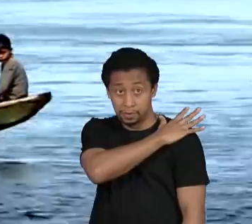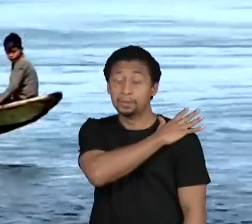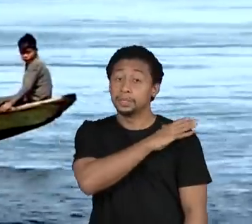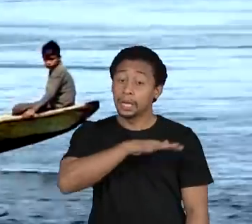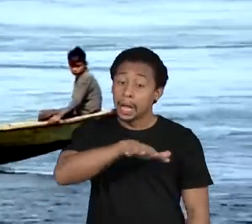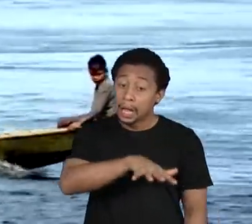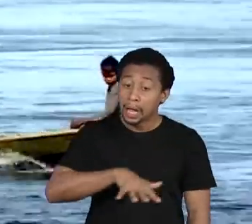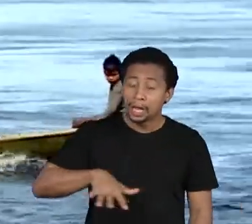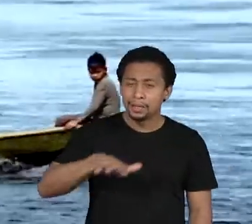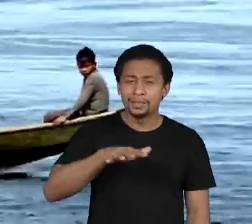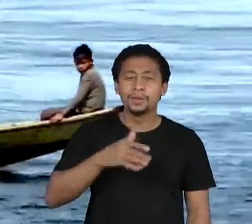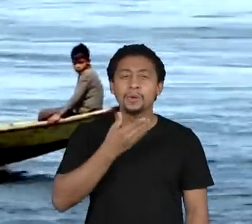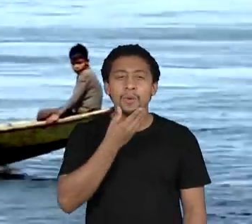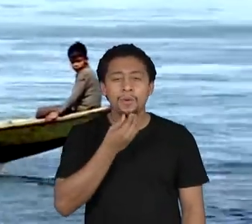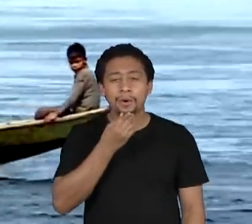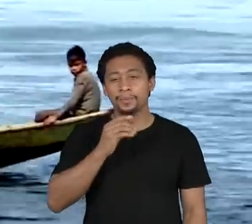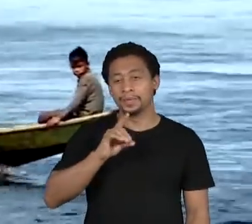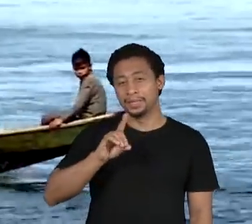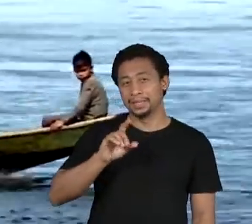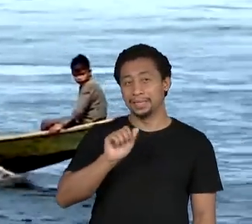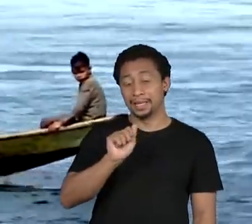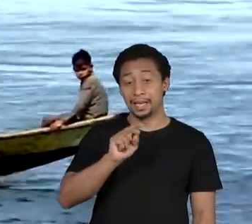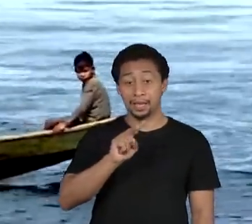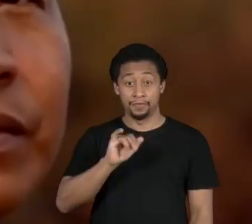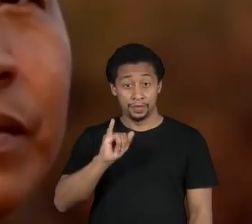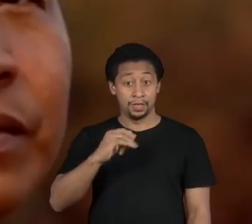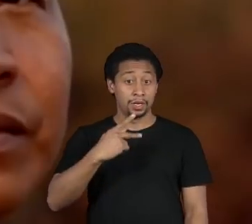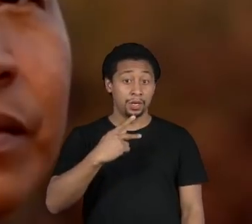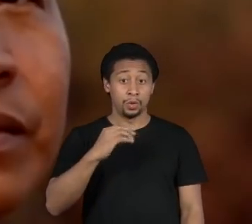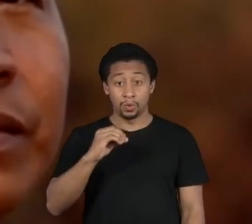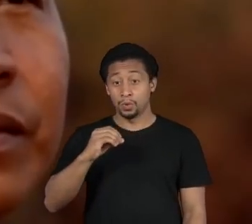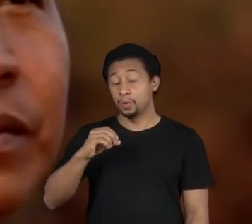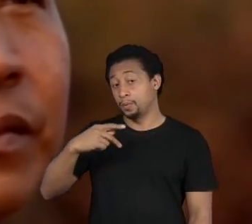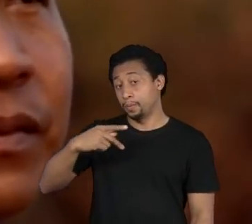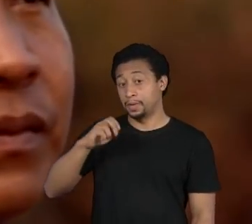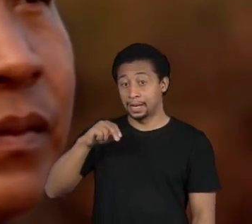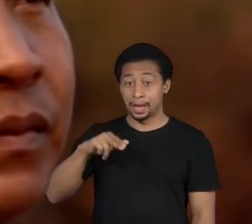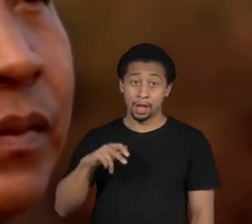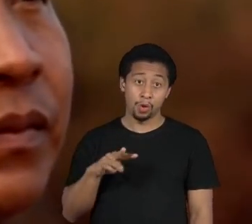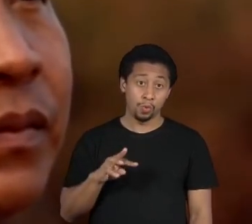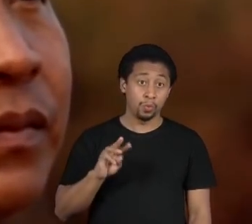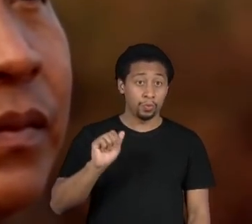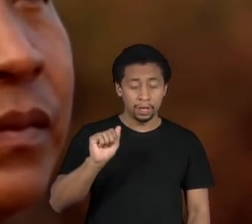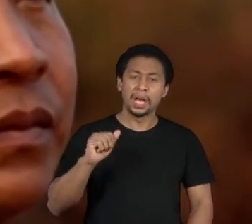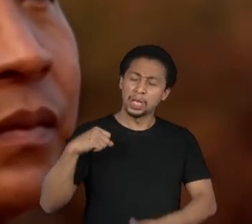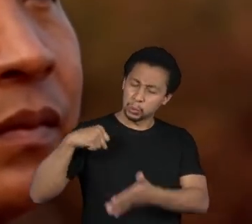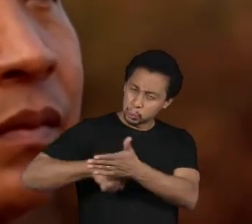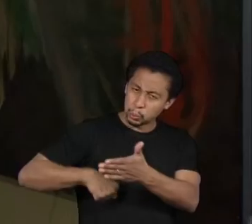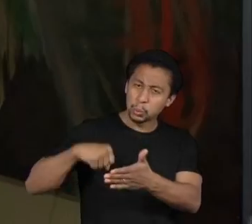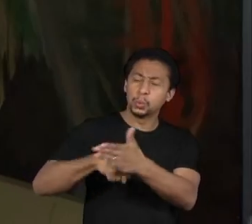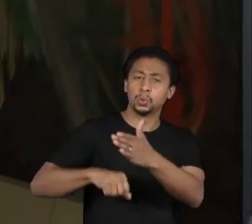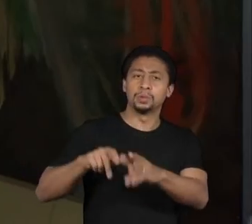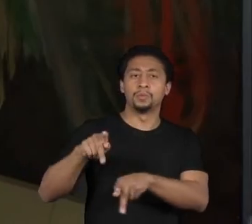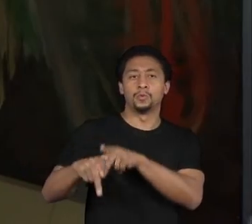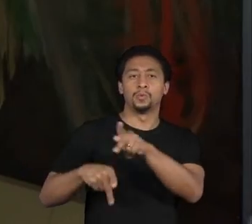Dali, Davi Copenaua só sai para lutar pela Amazônia e pelos amazônidas.